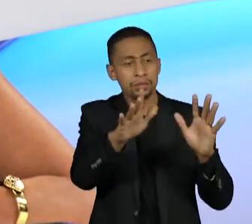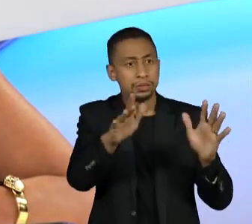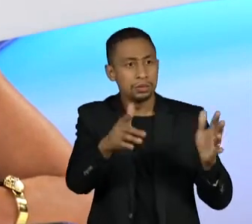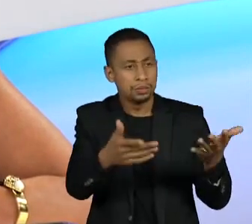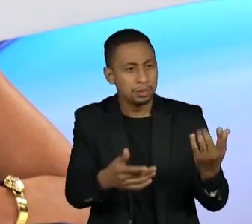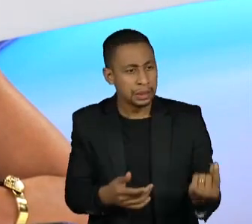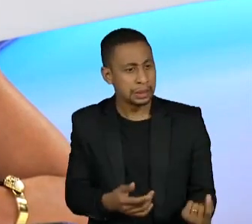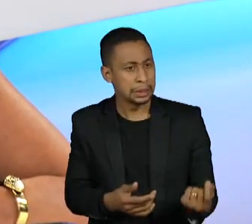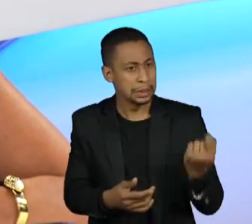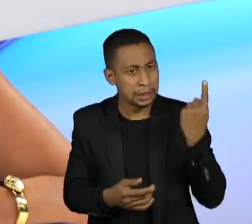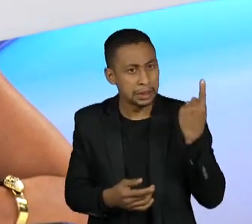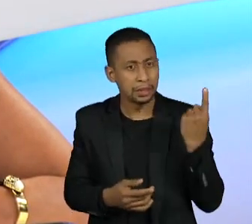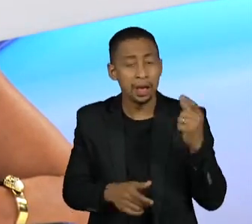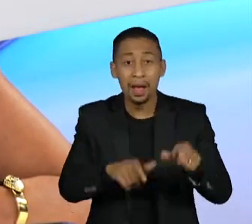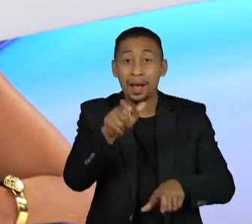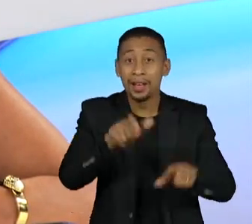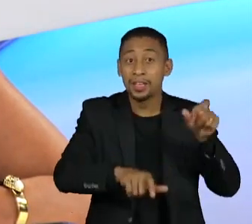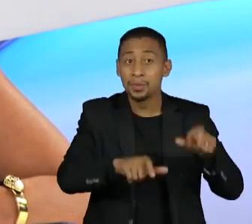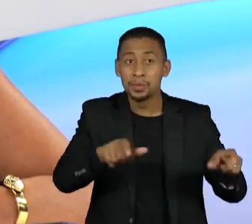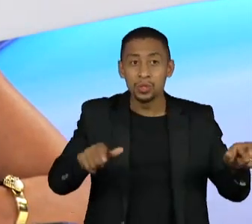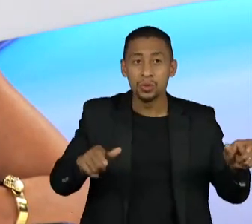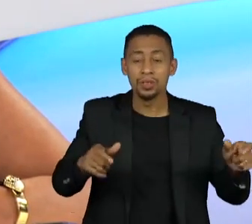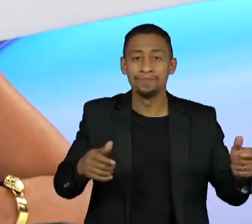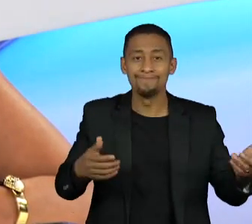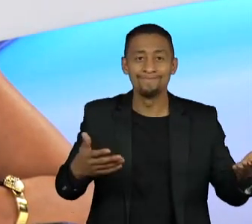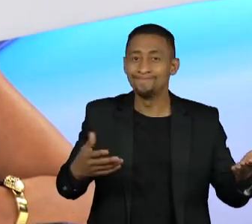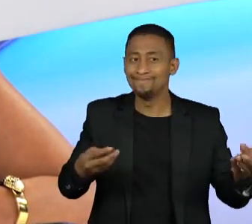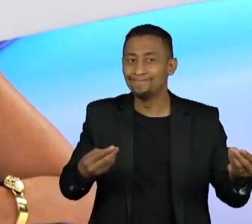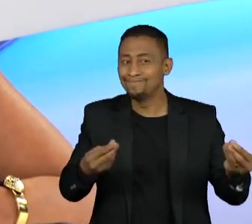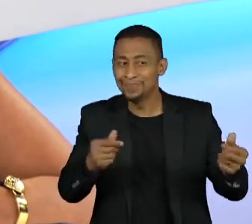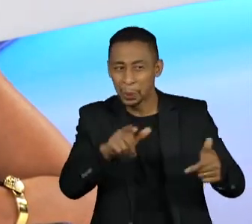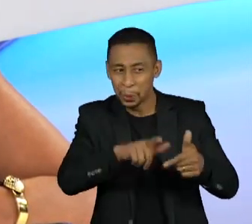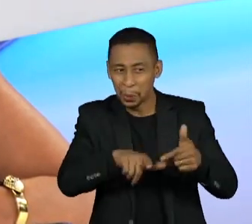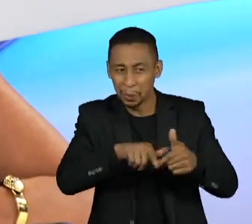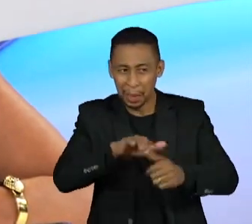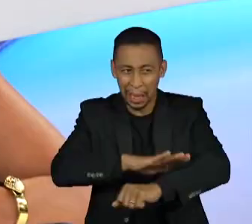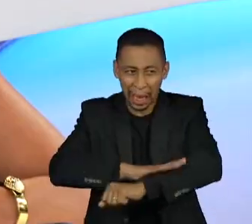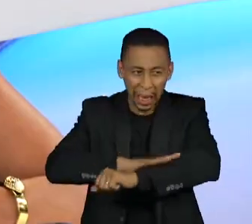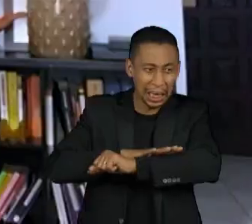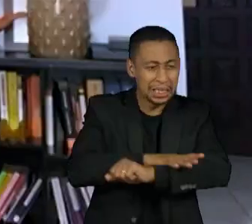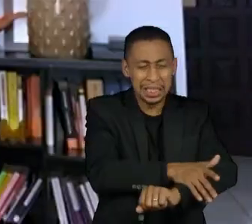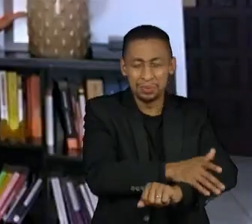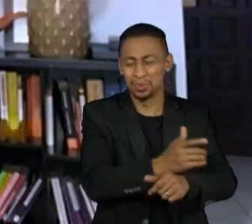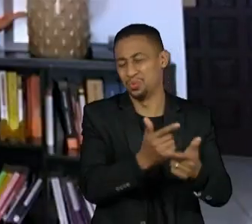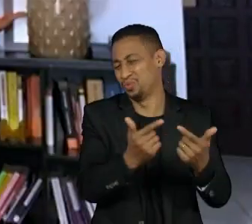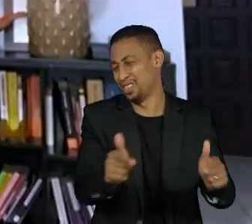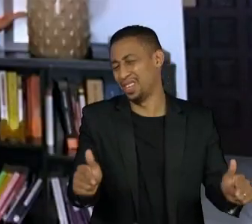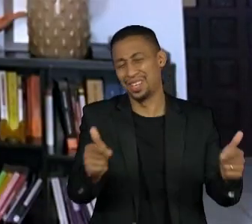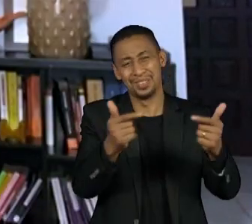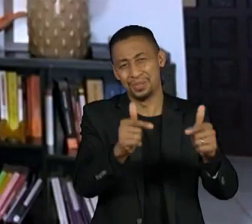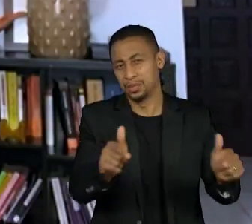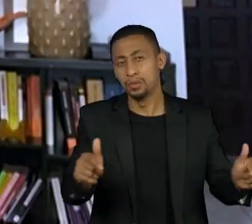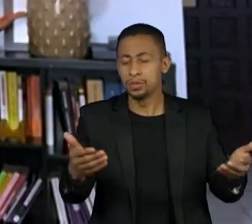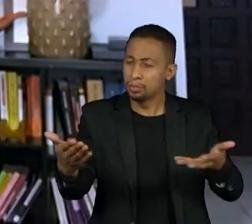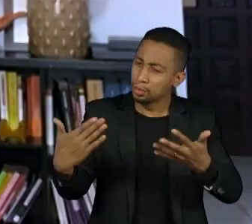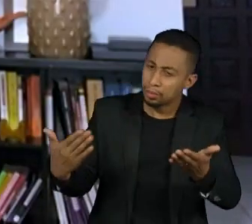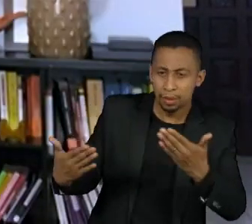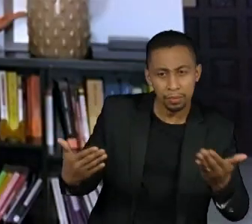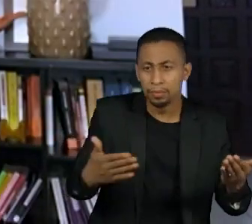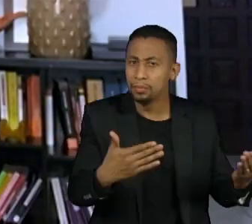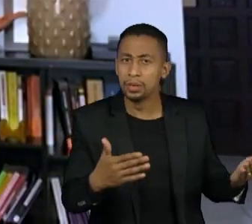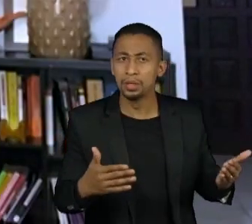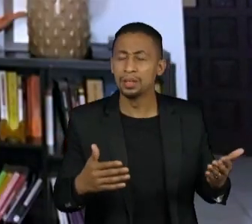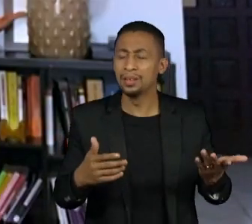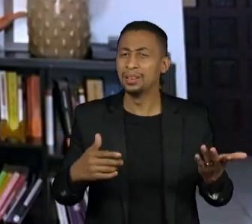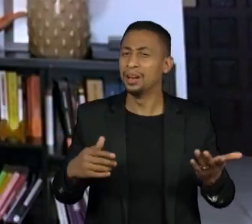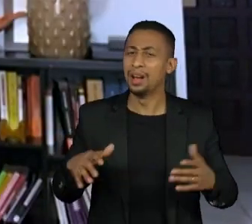porque as pessoas pareciam muito relutantes em reconhecer que havia um problema de racismo no Brasil. Você conversava com as pessoas diziam